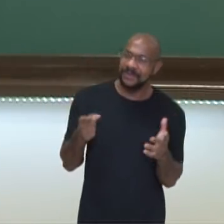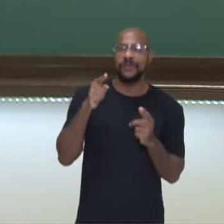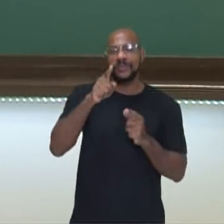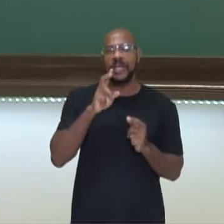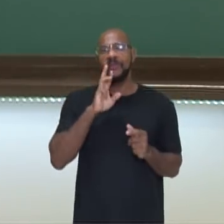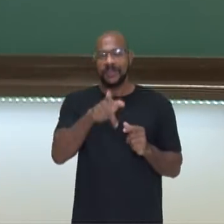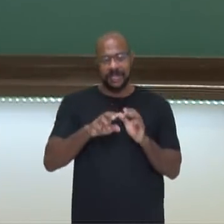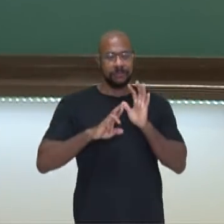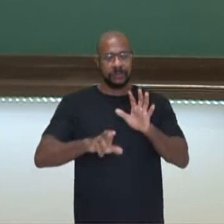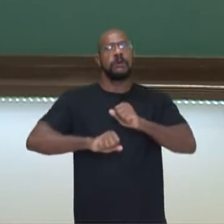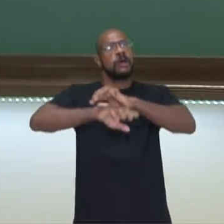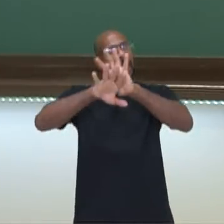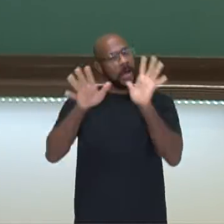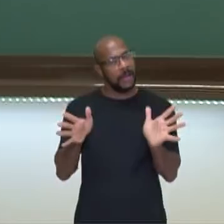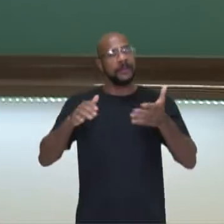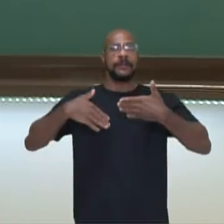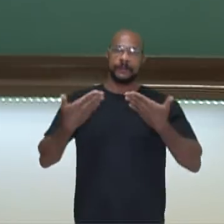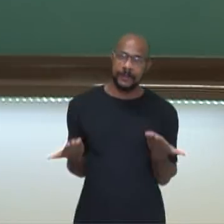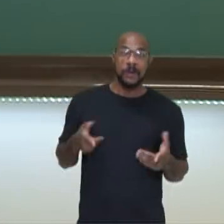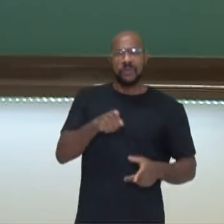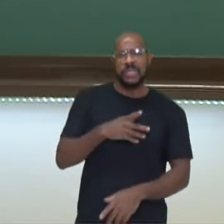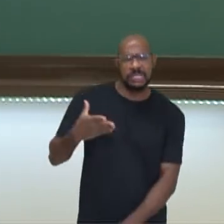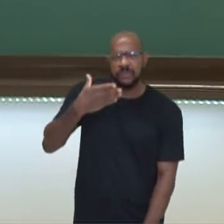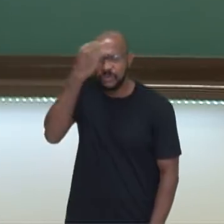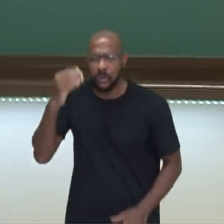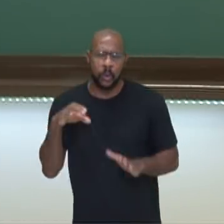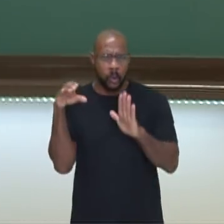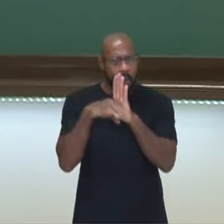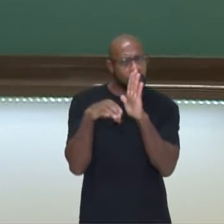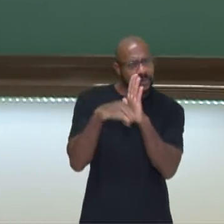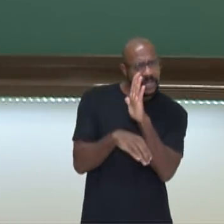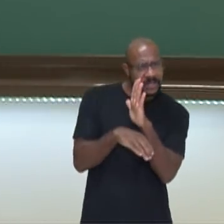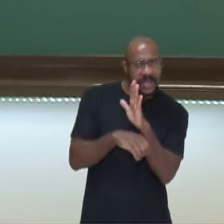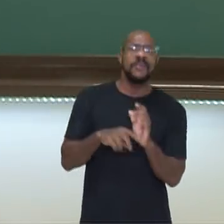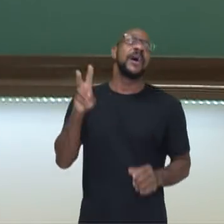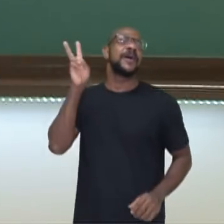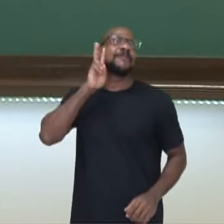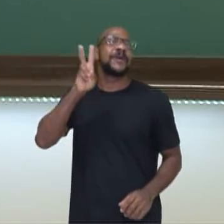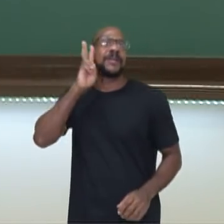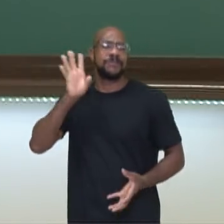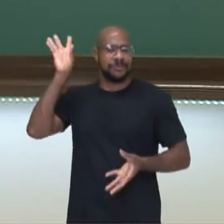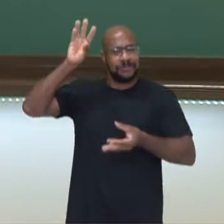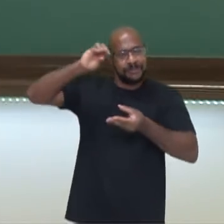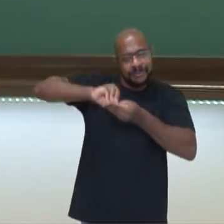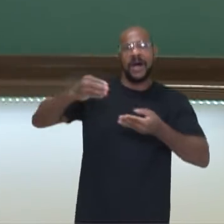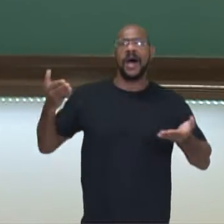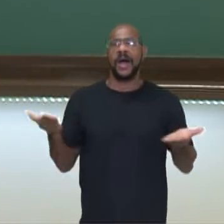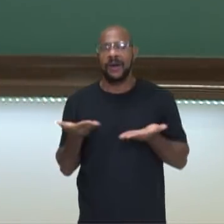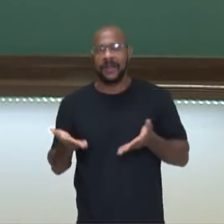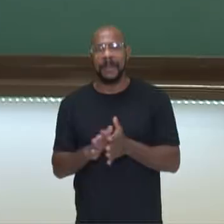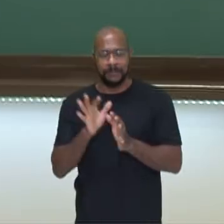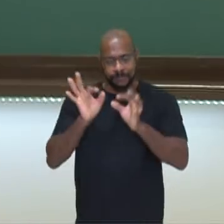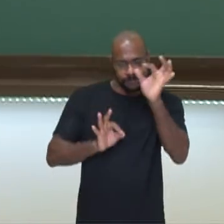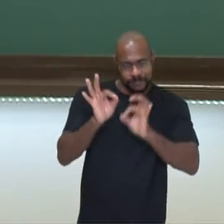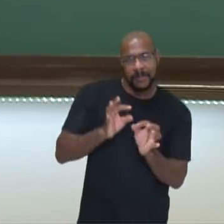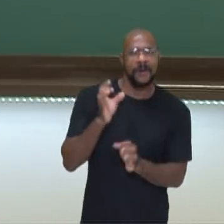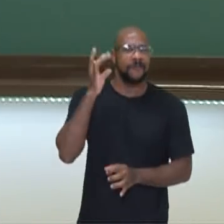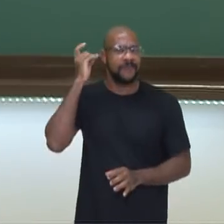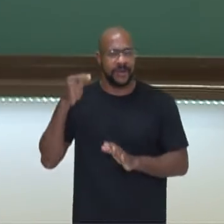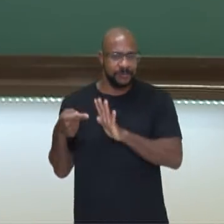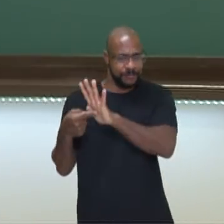claramente, rapidamente. Você que esqueceu desses conceitos, pôde relembrar eles agora e até anotou aí para ficar mais fácil para